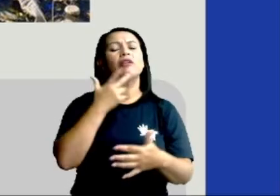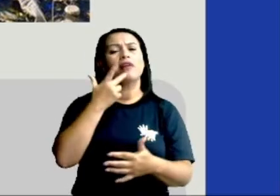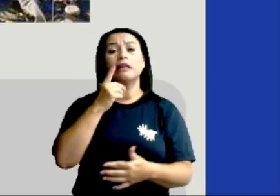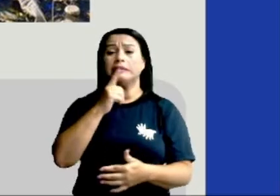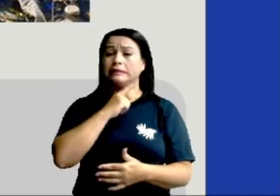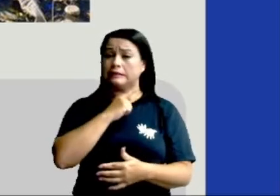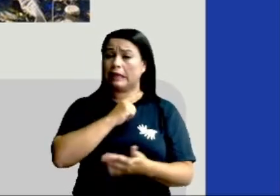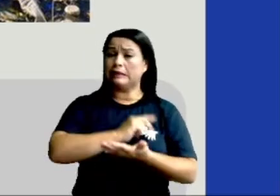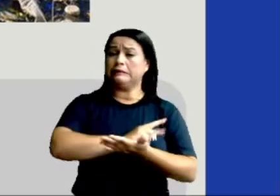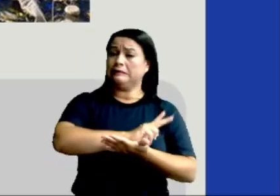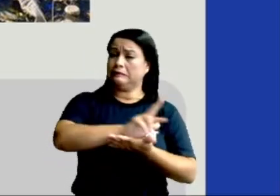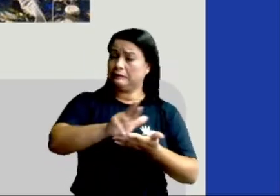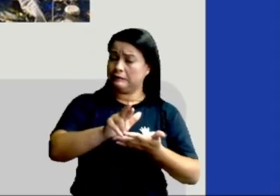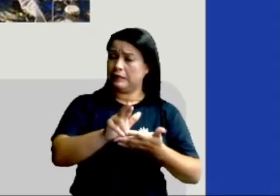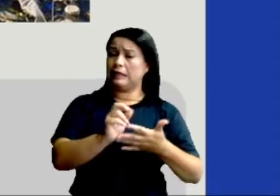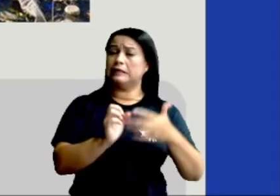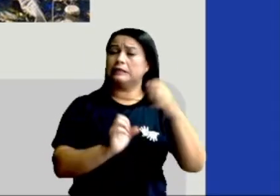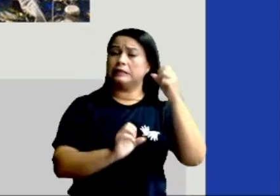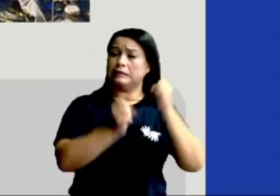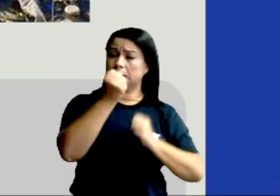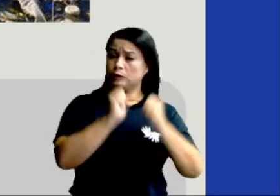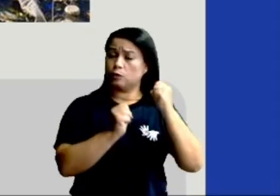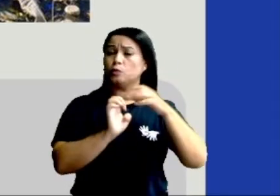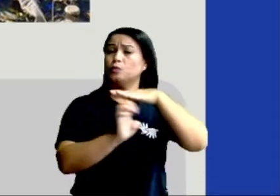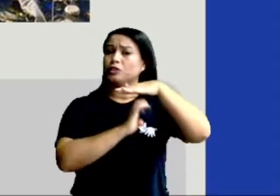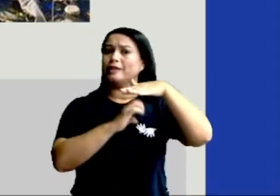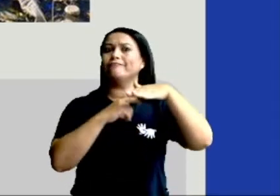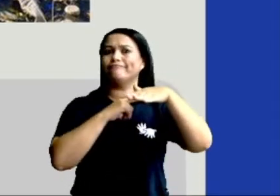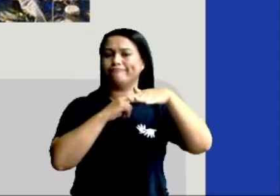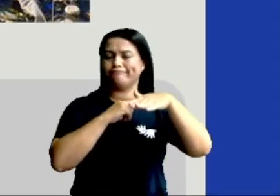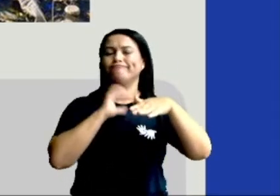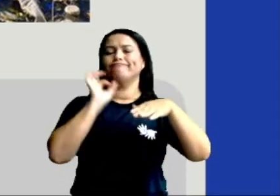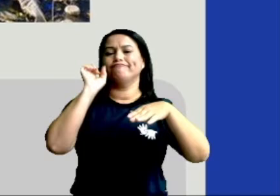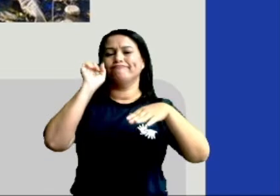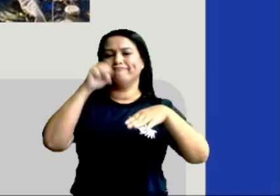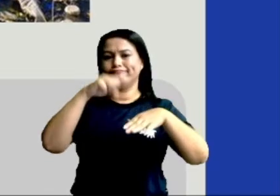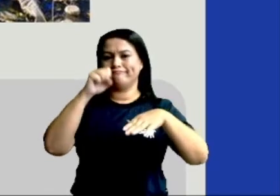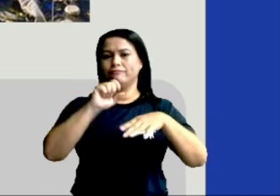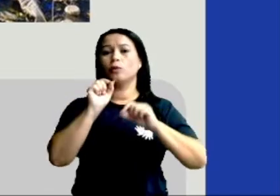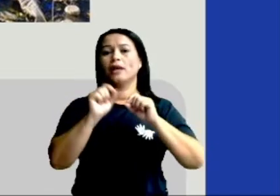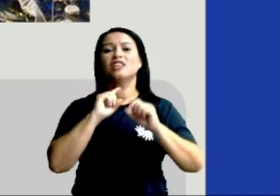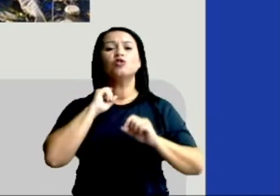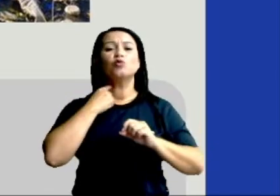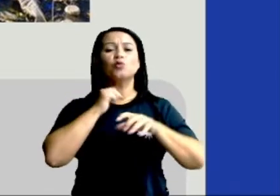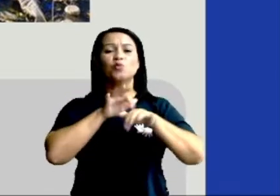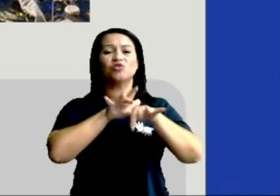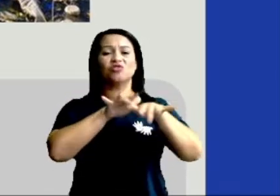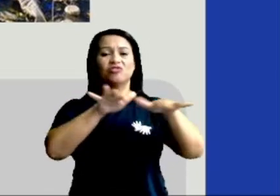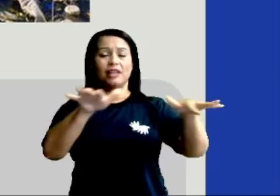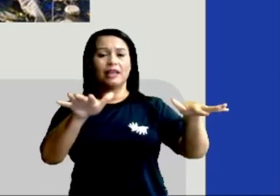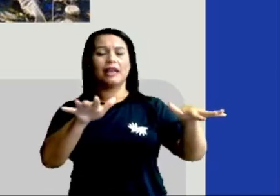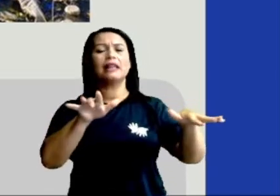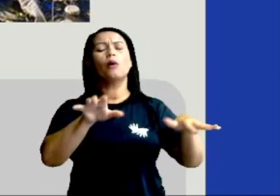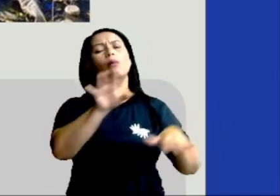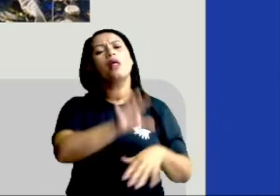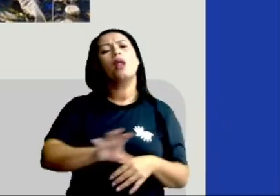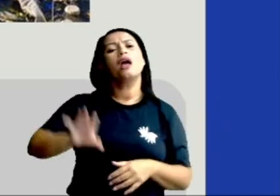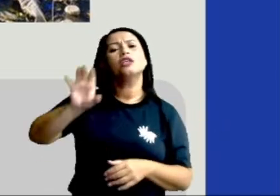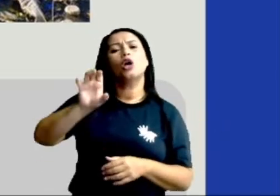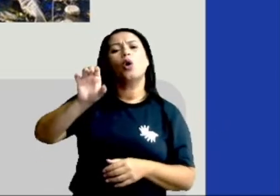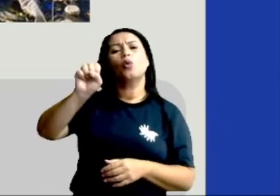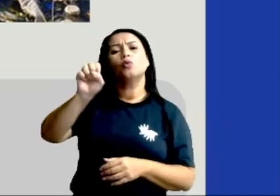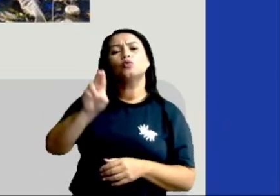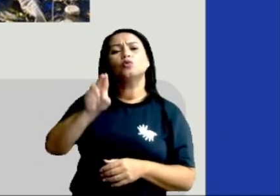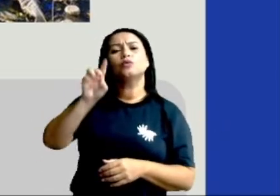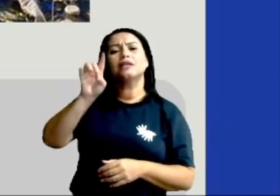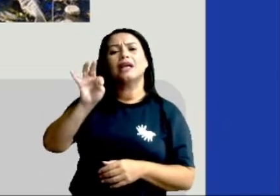muita indústria, consequentemente vai ter o quê? Poluição, não é? Então, veja só, a região sudeste,